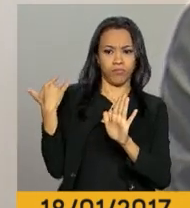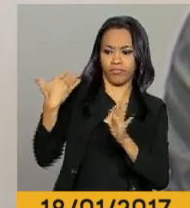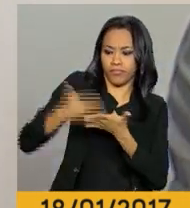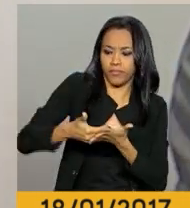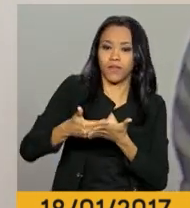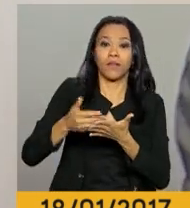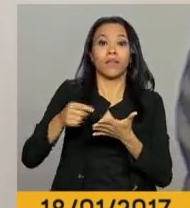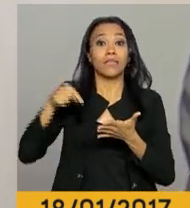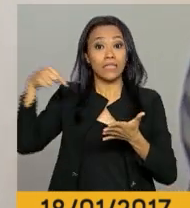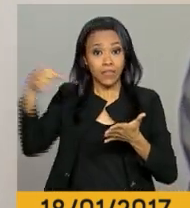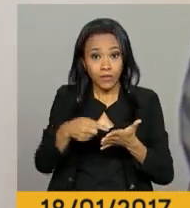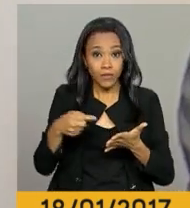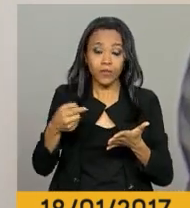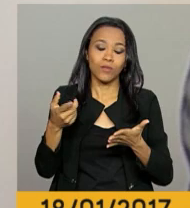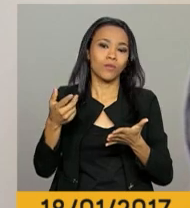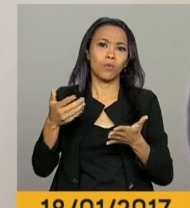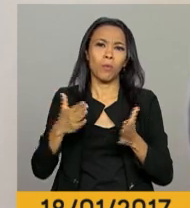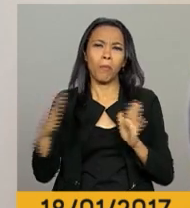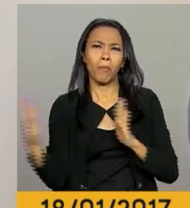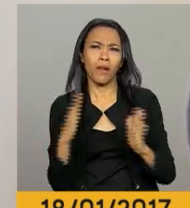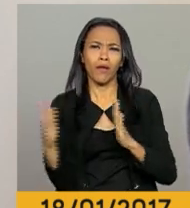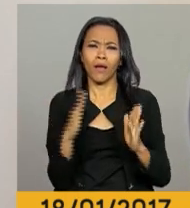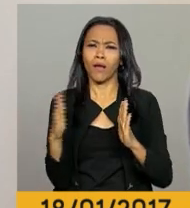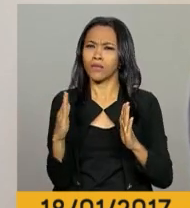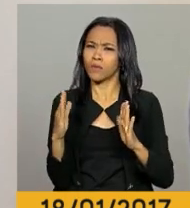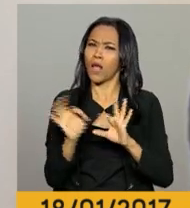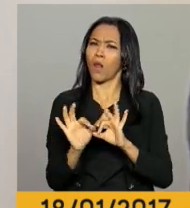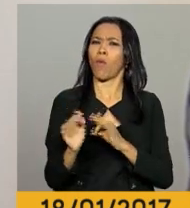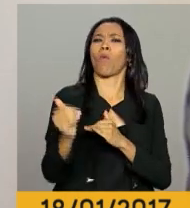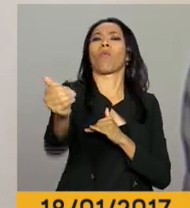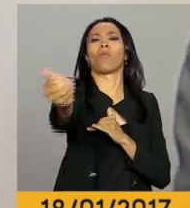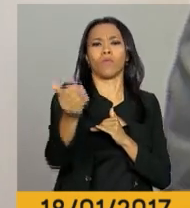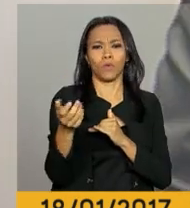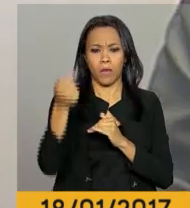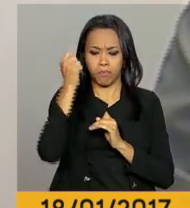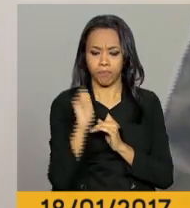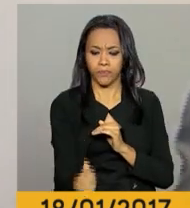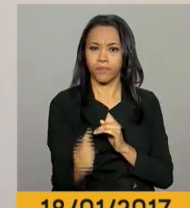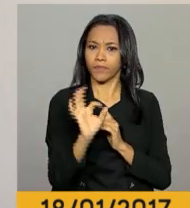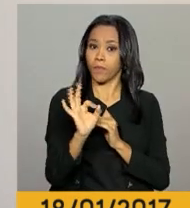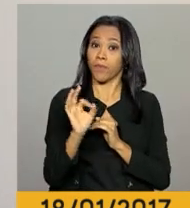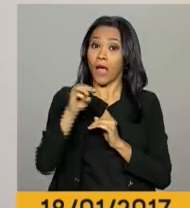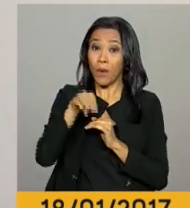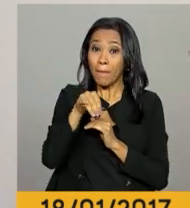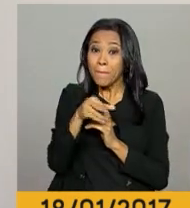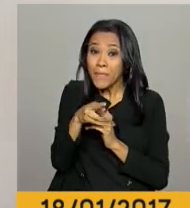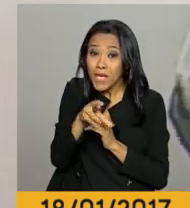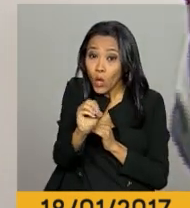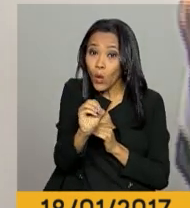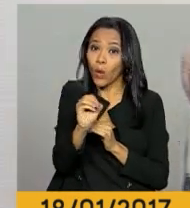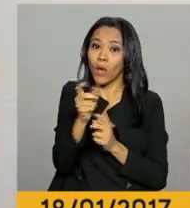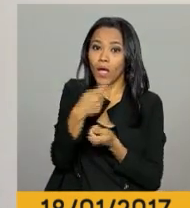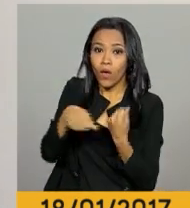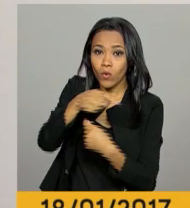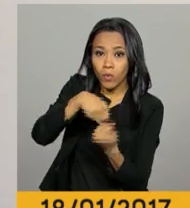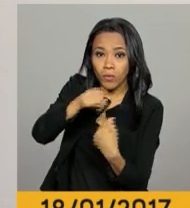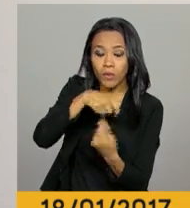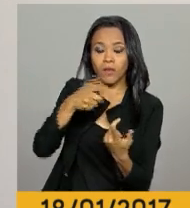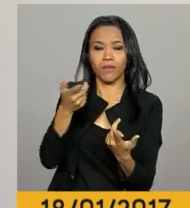produz efeitos num prazo um pouco mais longo um pouco mais distante a microeconomia não a microeconomia